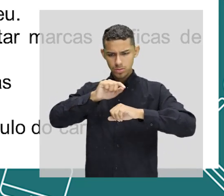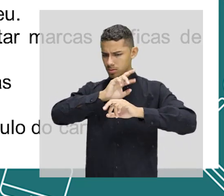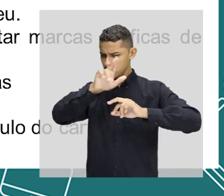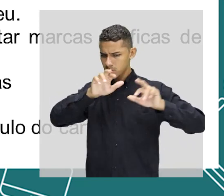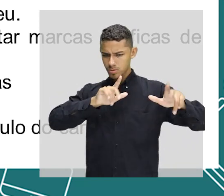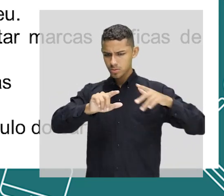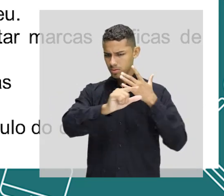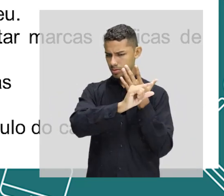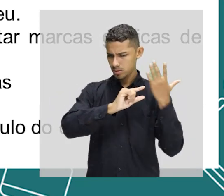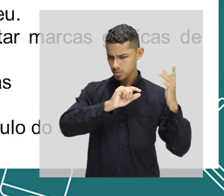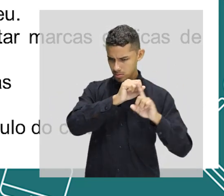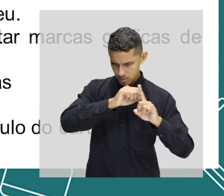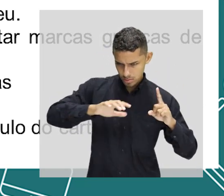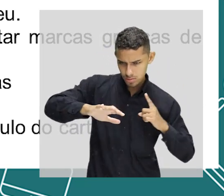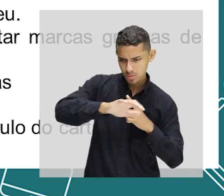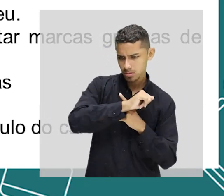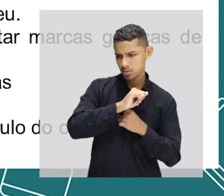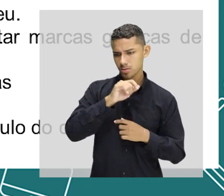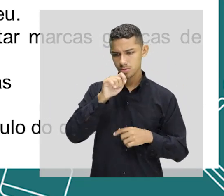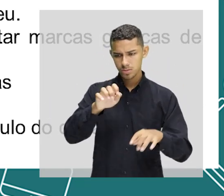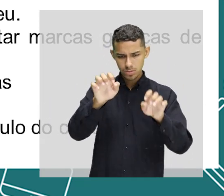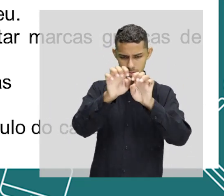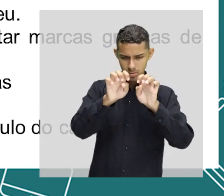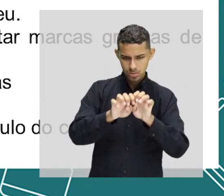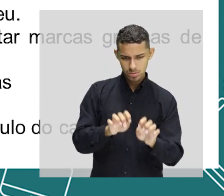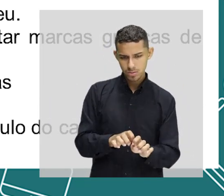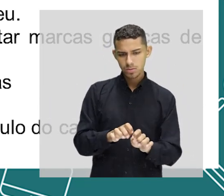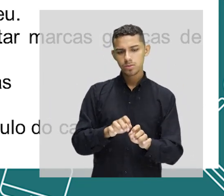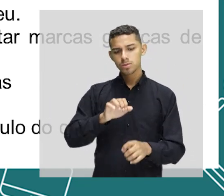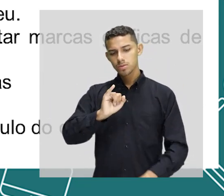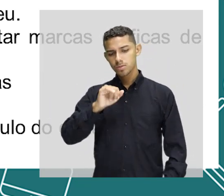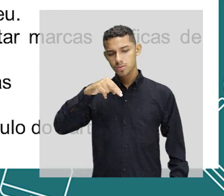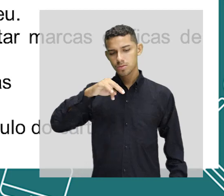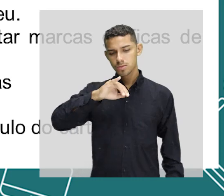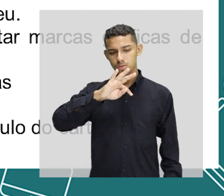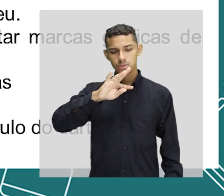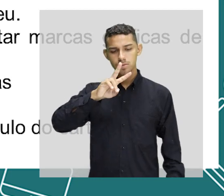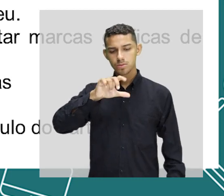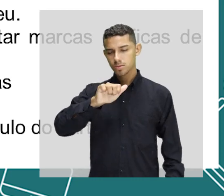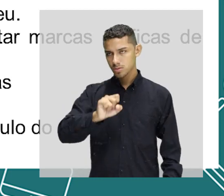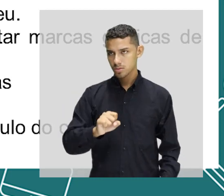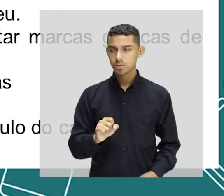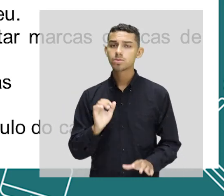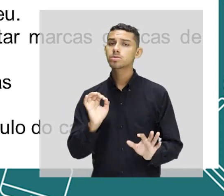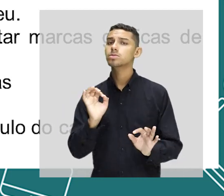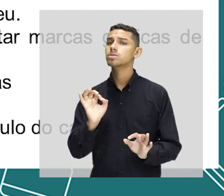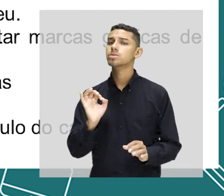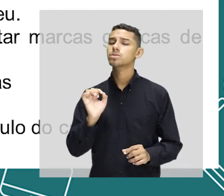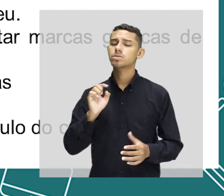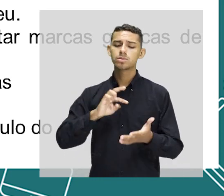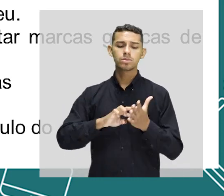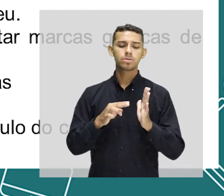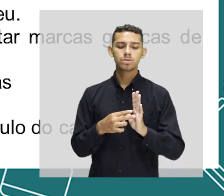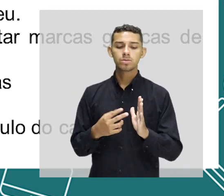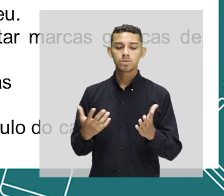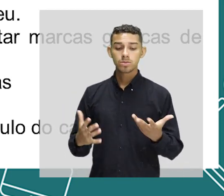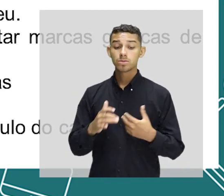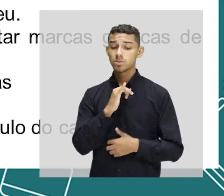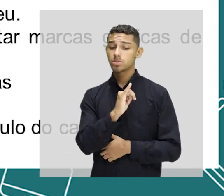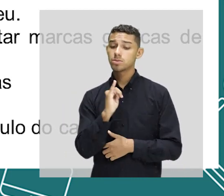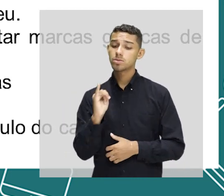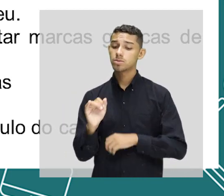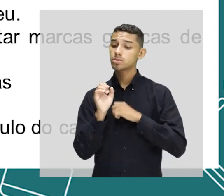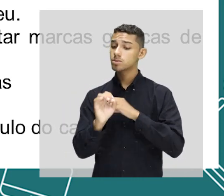atores sociais pelo uso recorrente de estruturas injuntivas. O que são as estruturas injuntivas? Aquela que